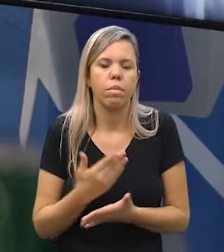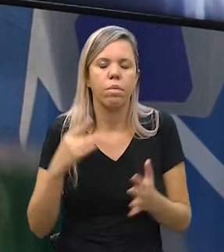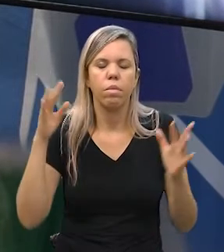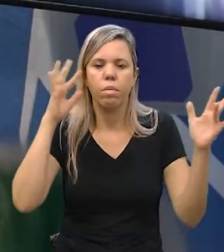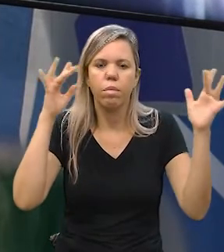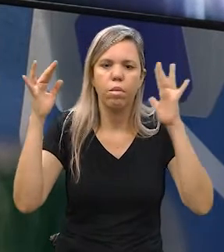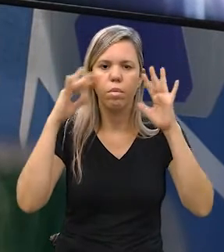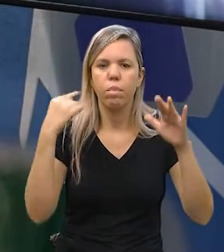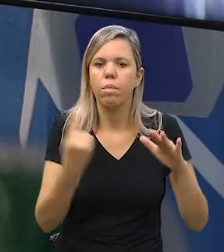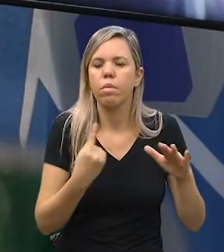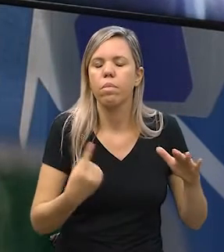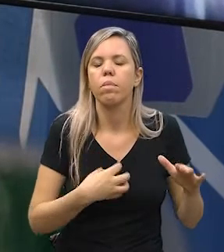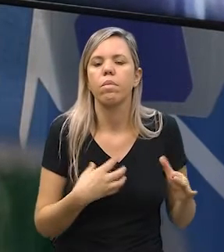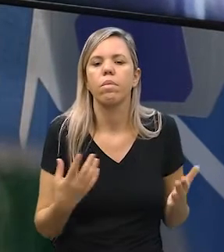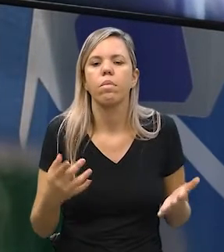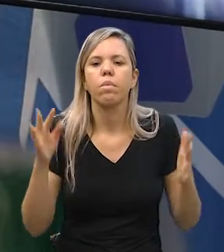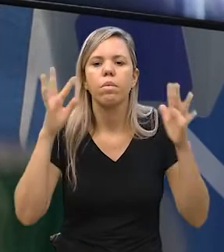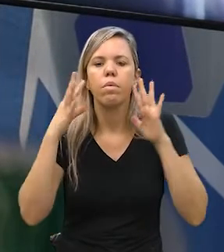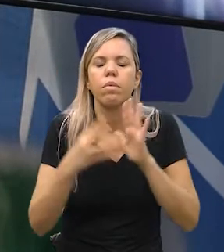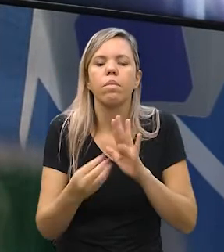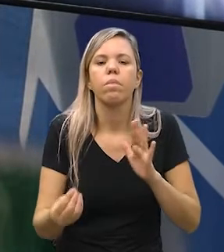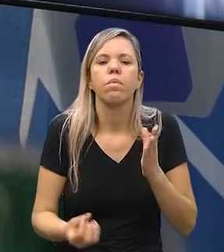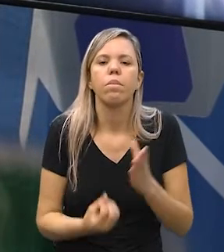Isolamento. De onde veio essa inspiração?